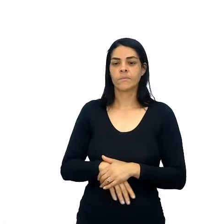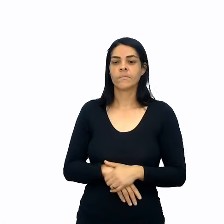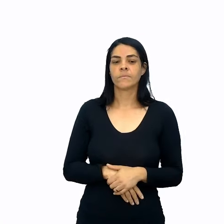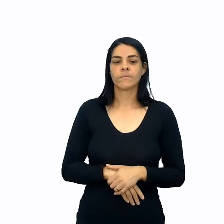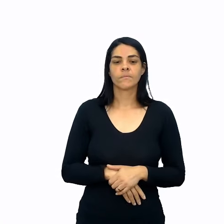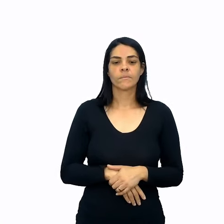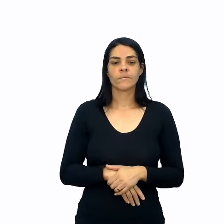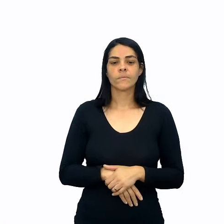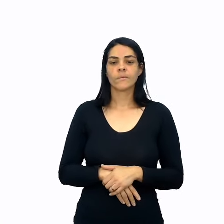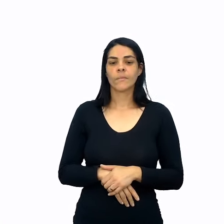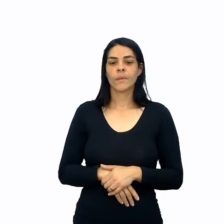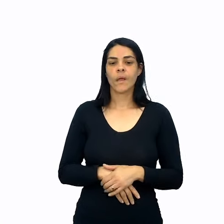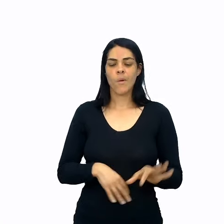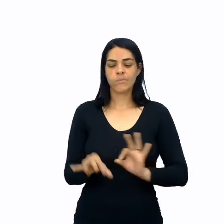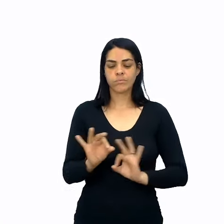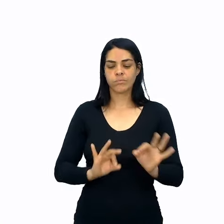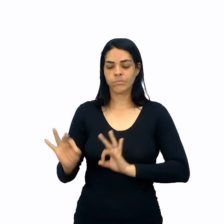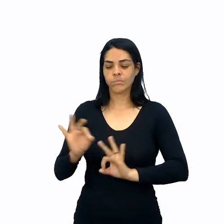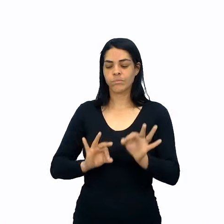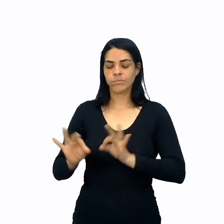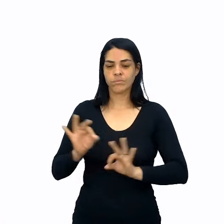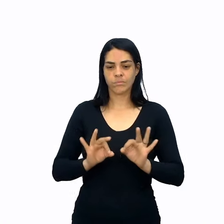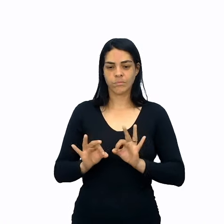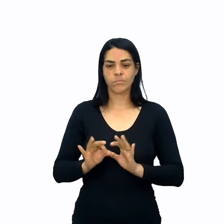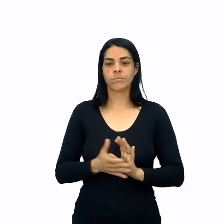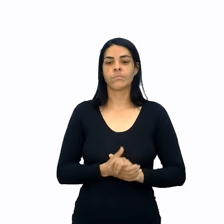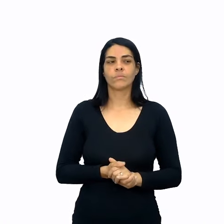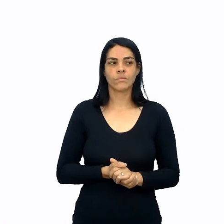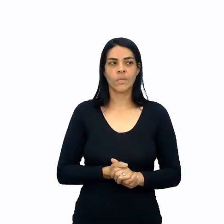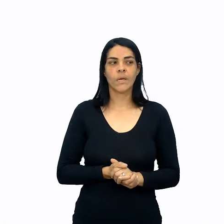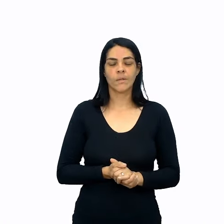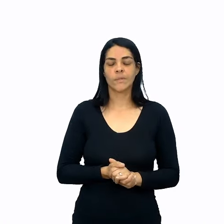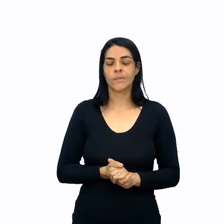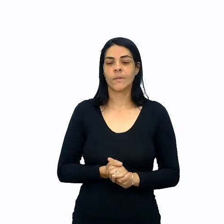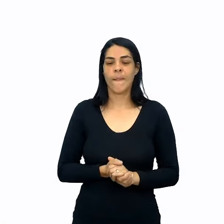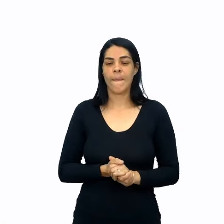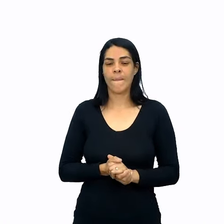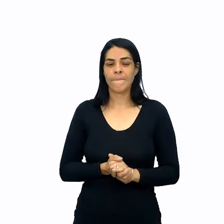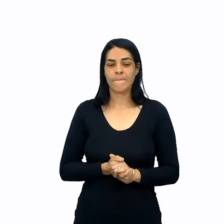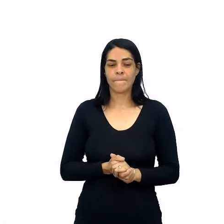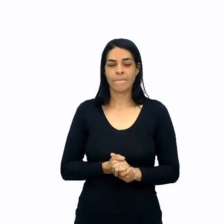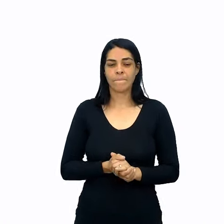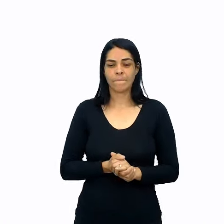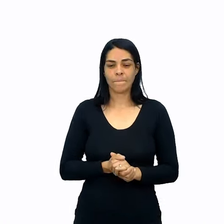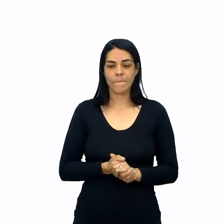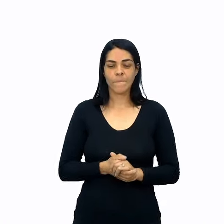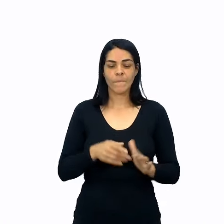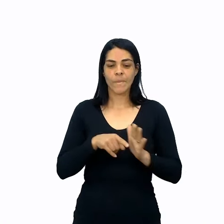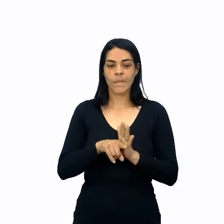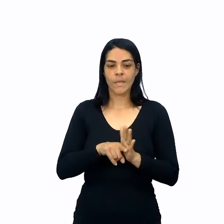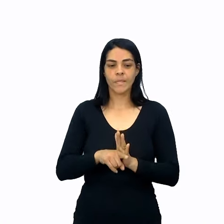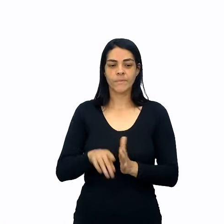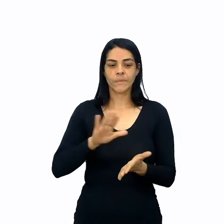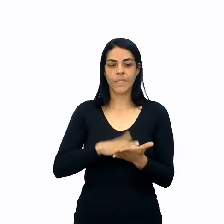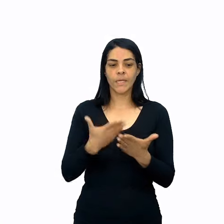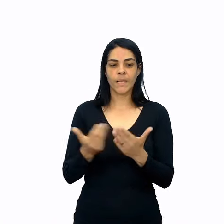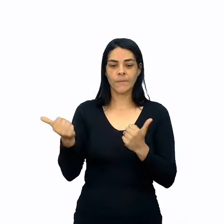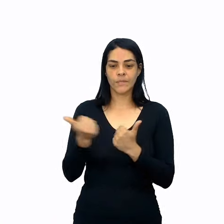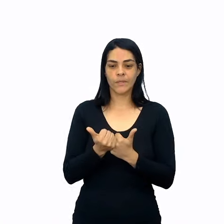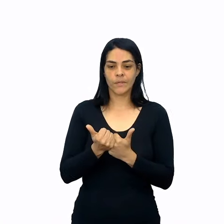A organização do plano textual foi aí o planejamento da exposição das pesquisas aos